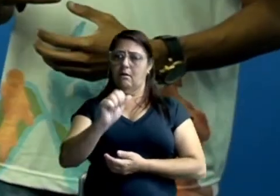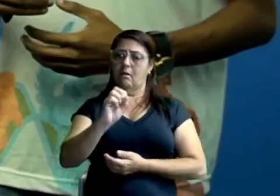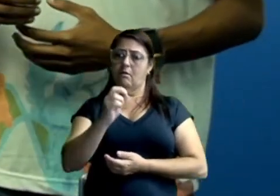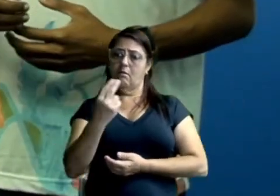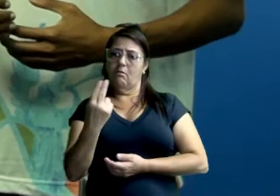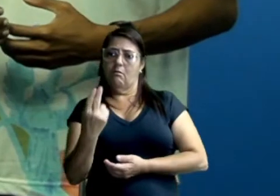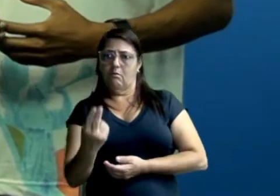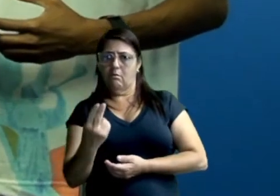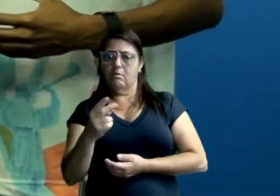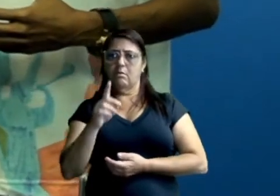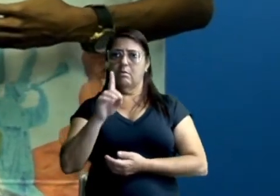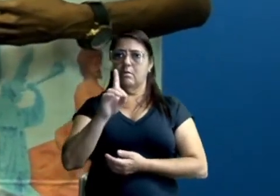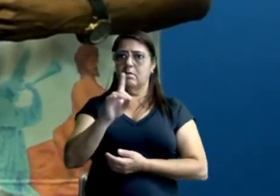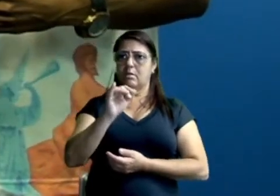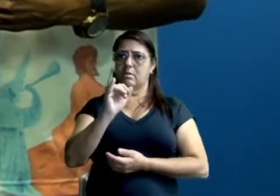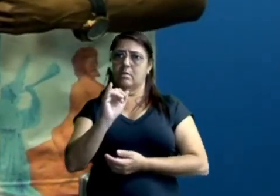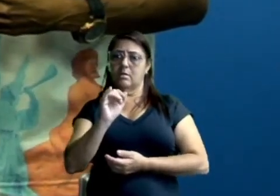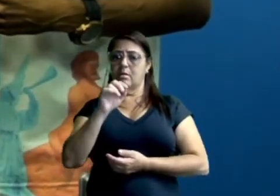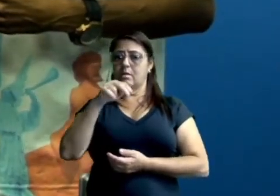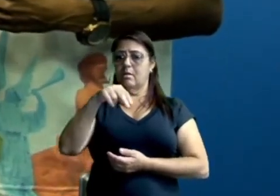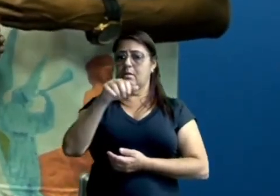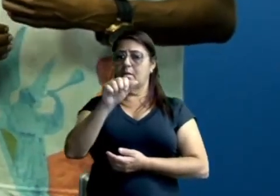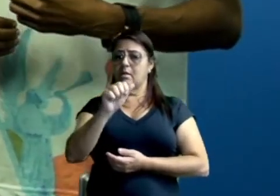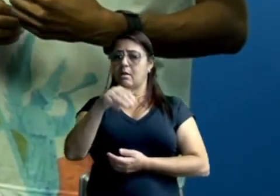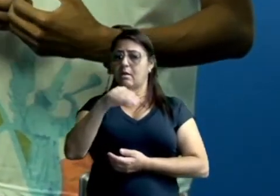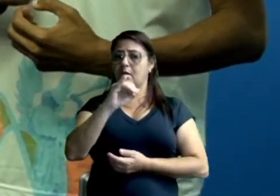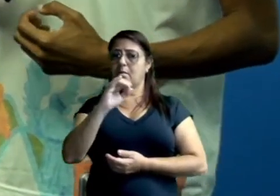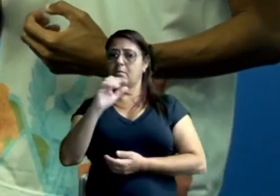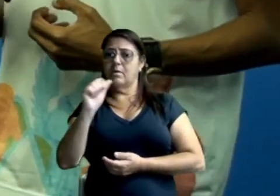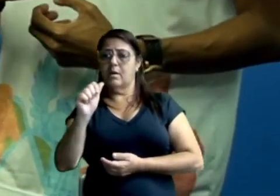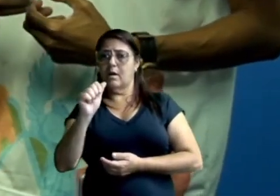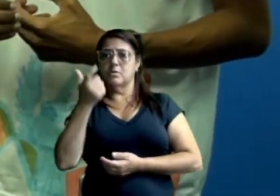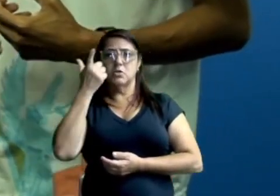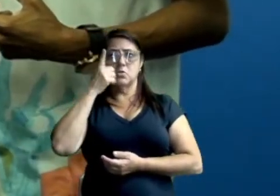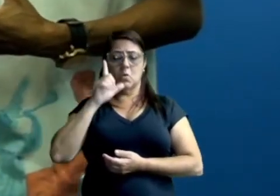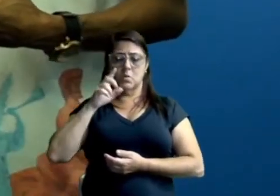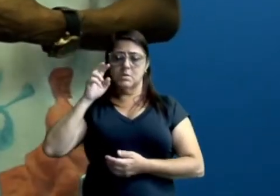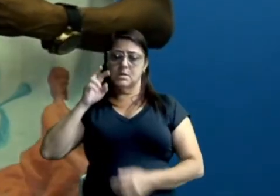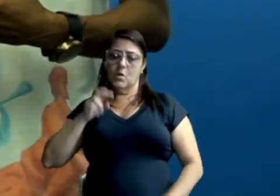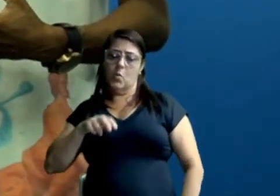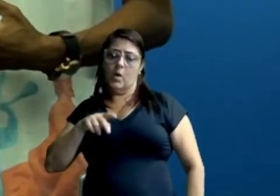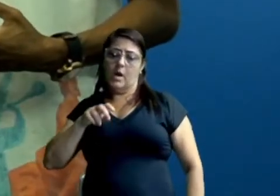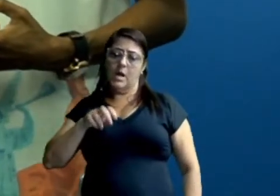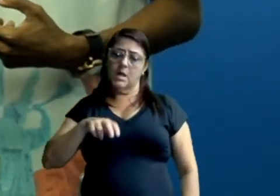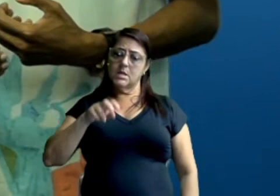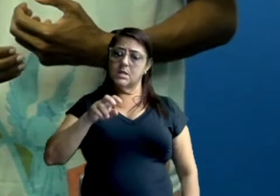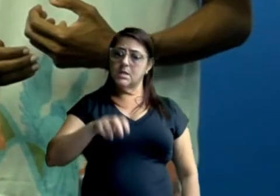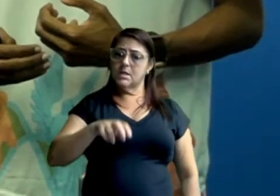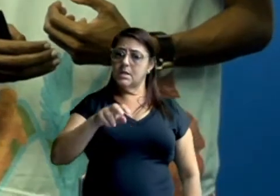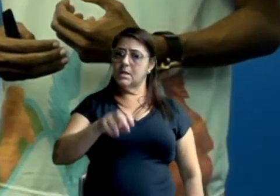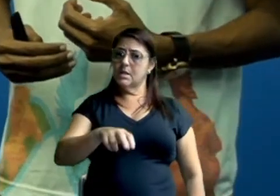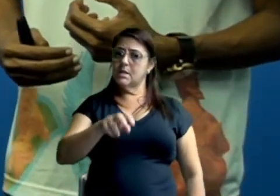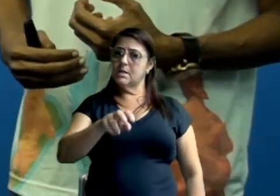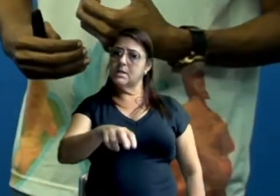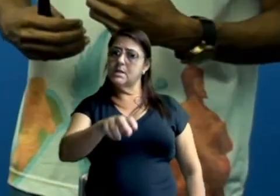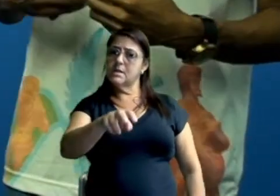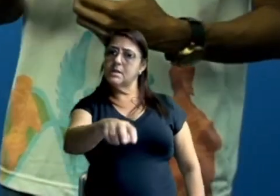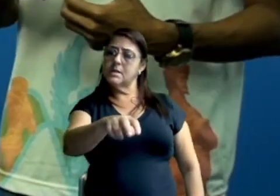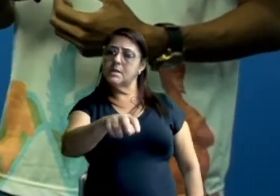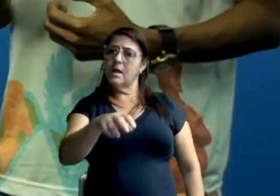em movimento. Gente, a gente só consegue andar, eu só consigo me movimentar, você só consegue andar,